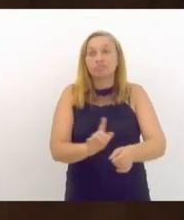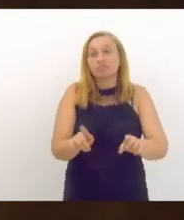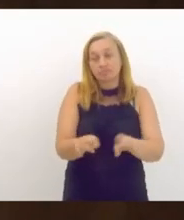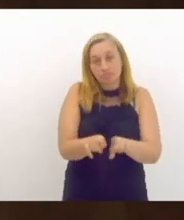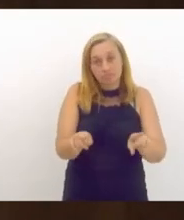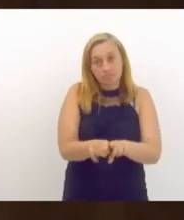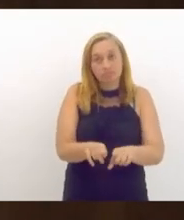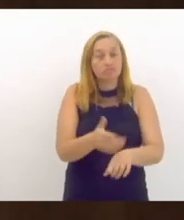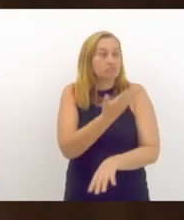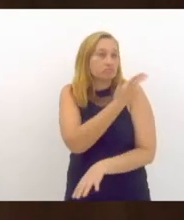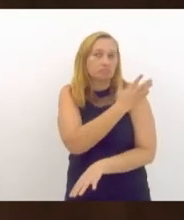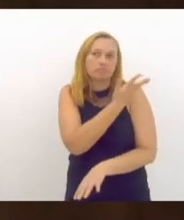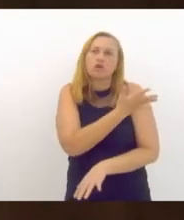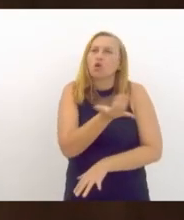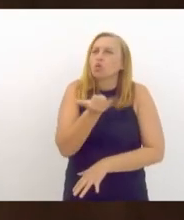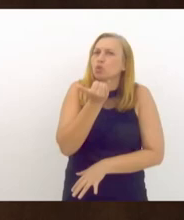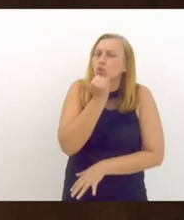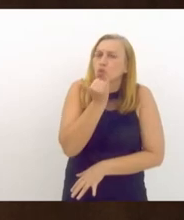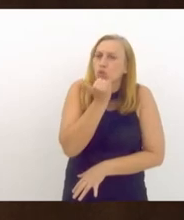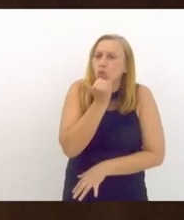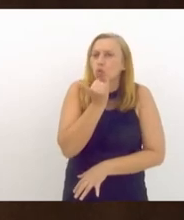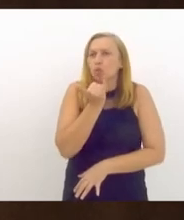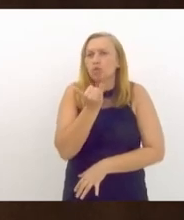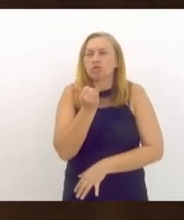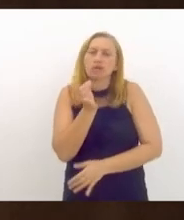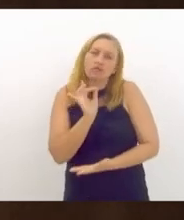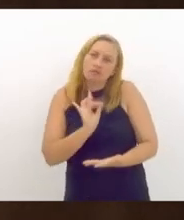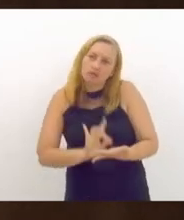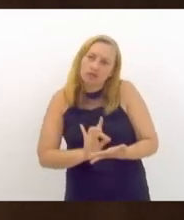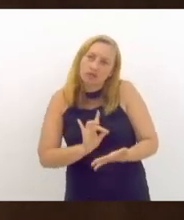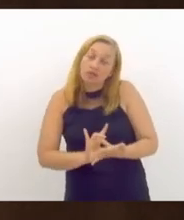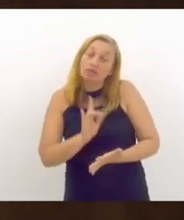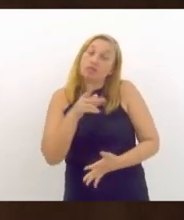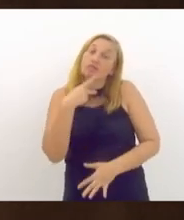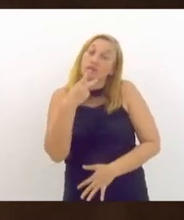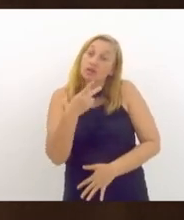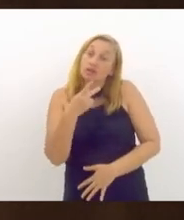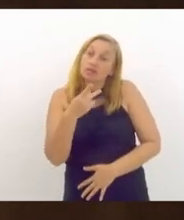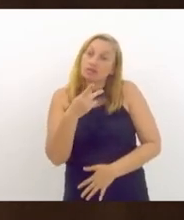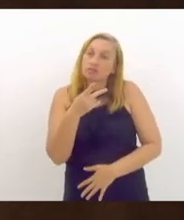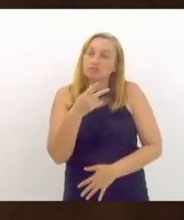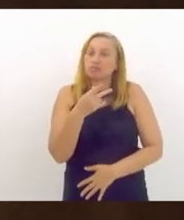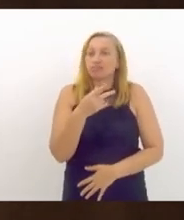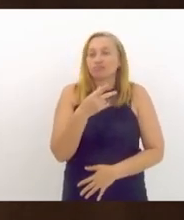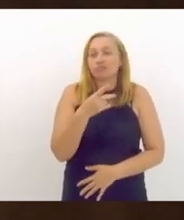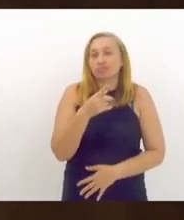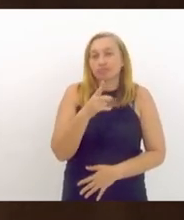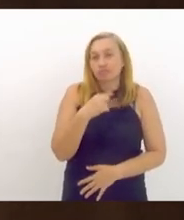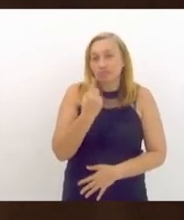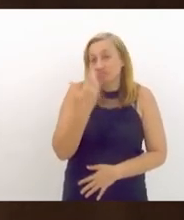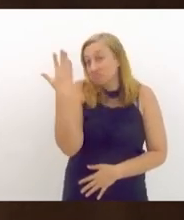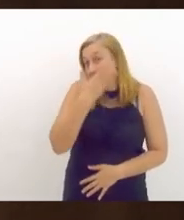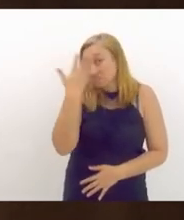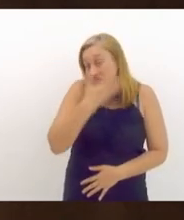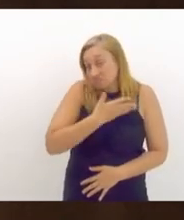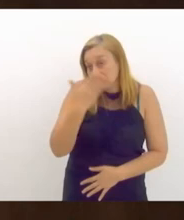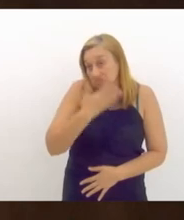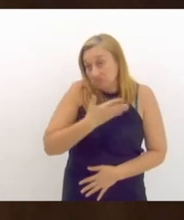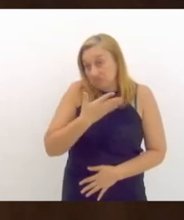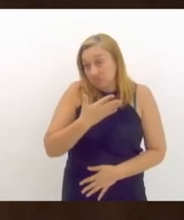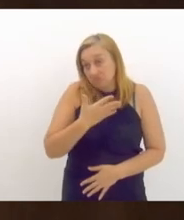E desculpa a verdade ser dita, que nem sempre a gente vê em favor